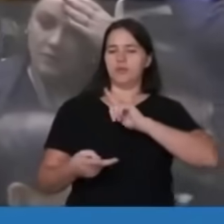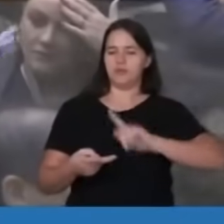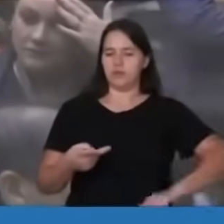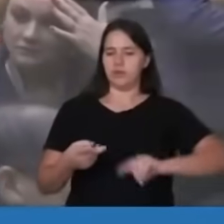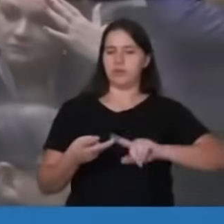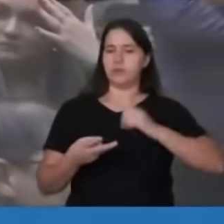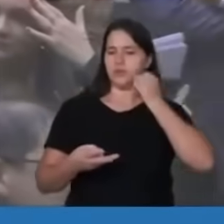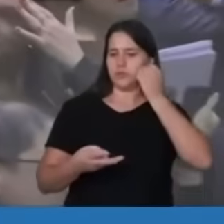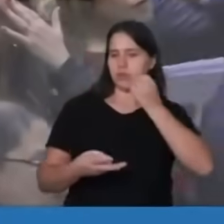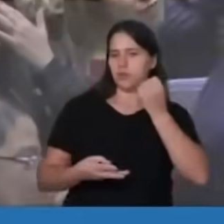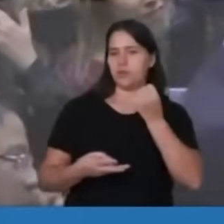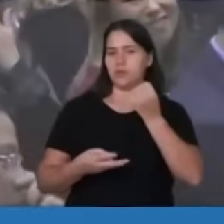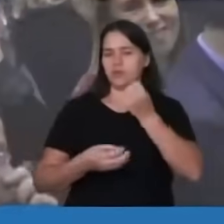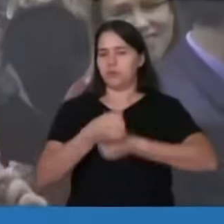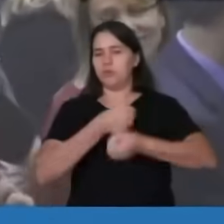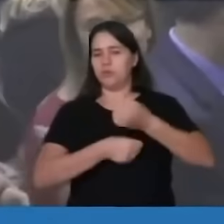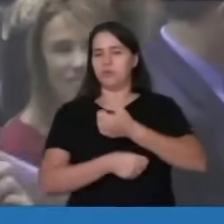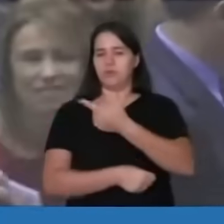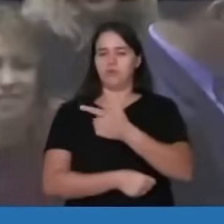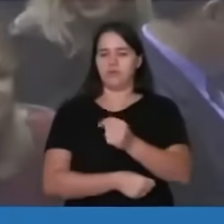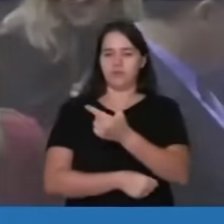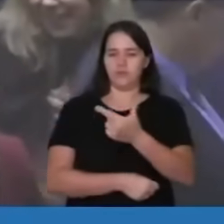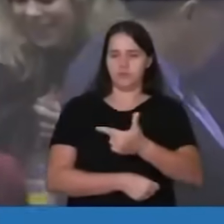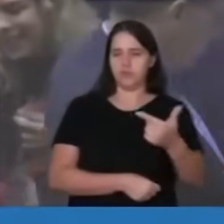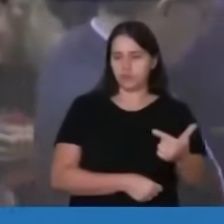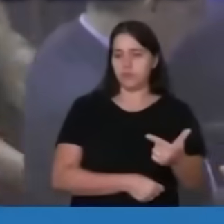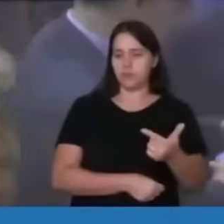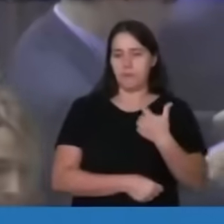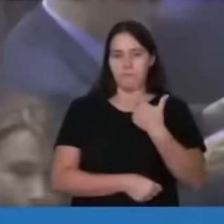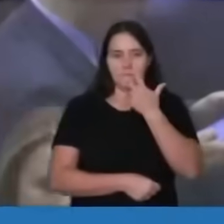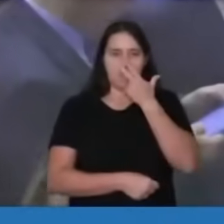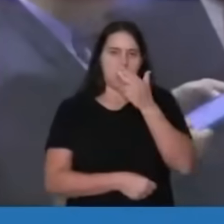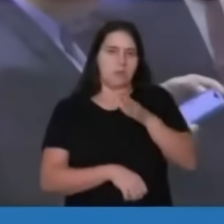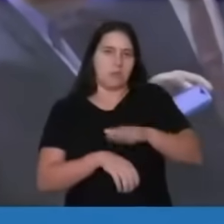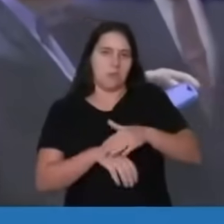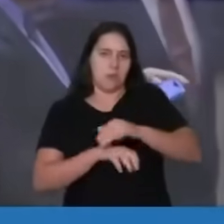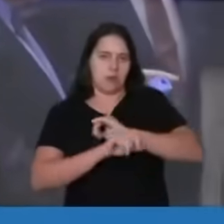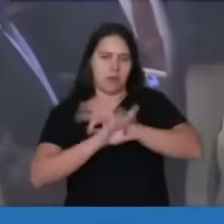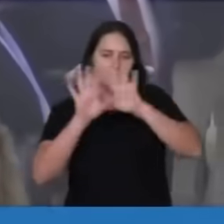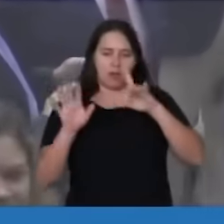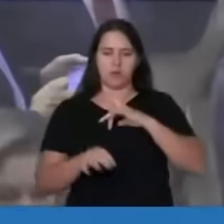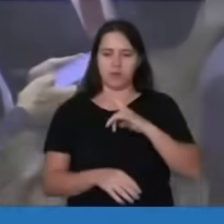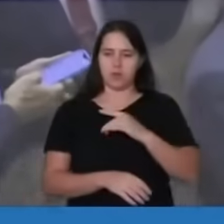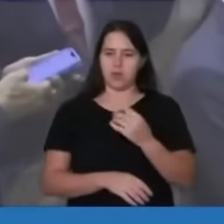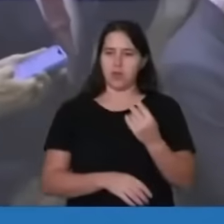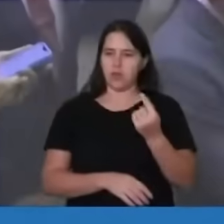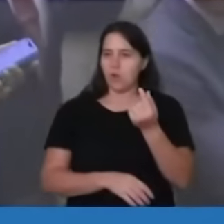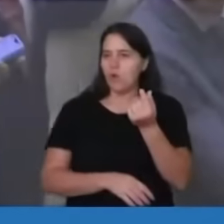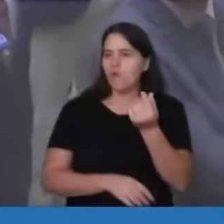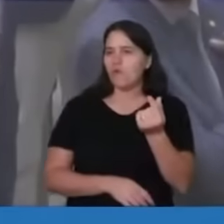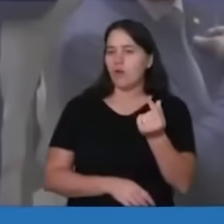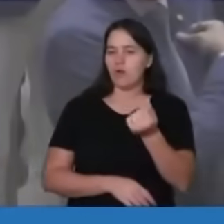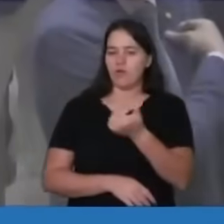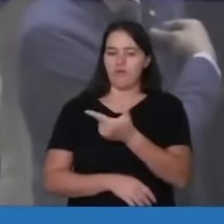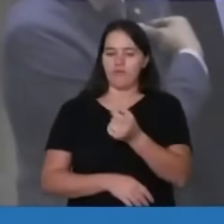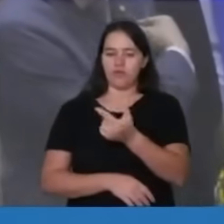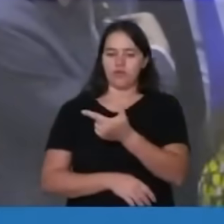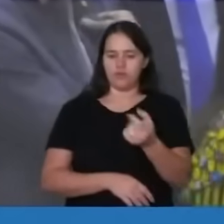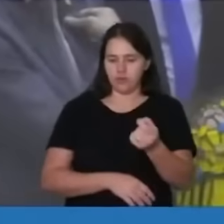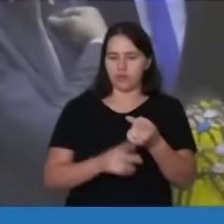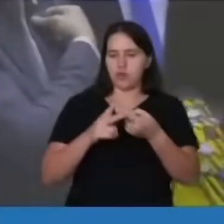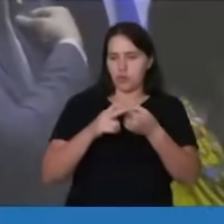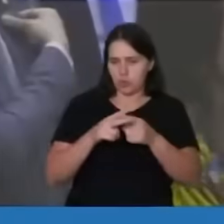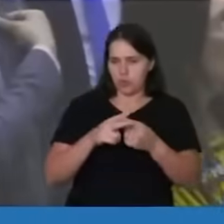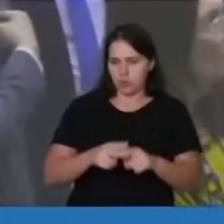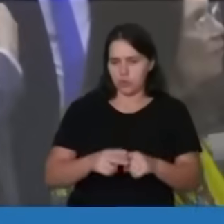em 2022. Me parecia mais lógico nós termos o valor de 2020 corrigido,